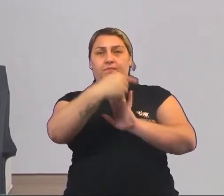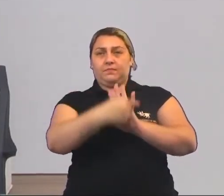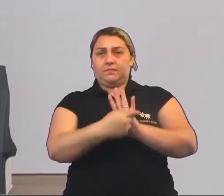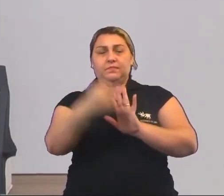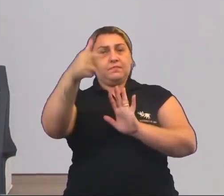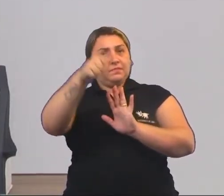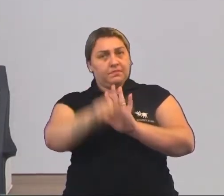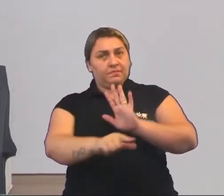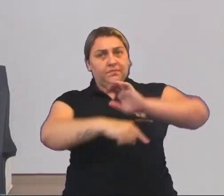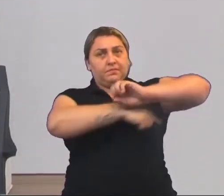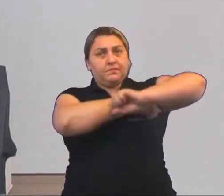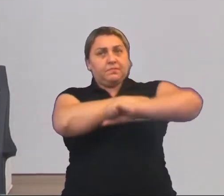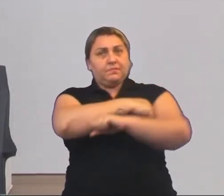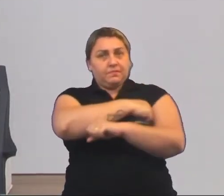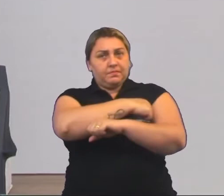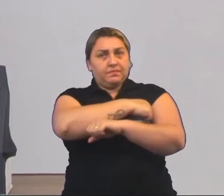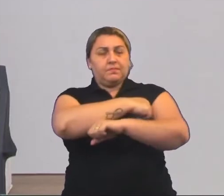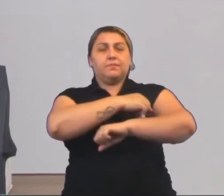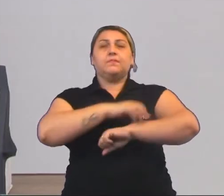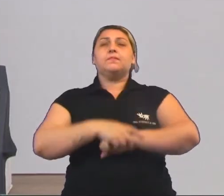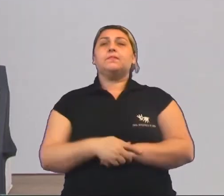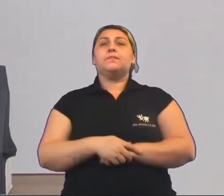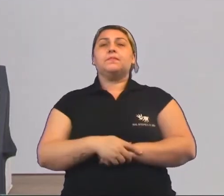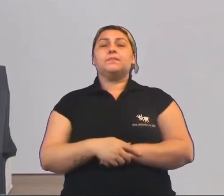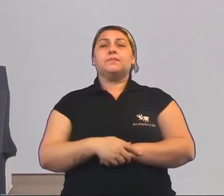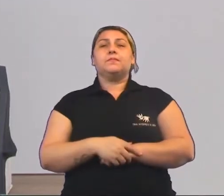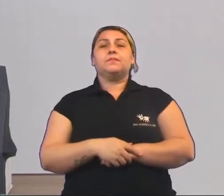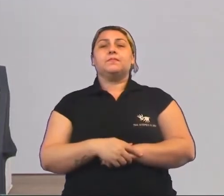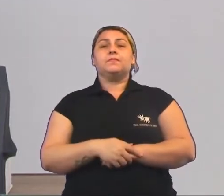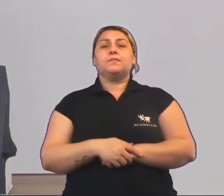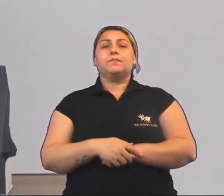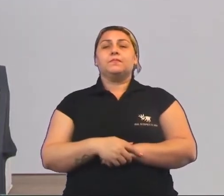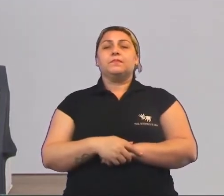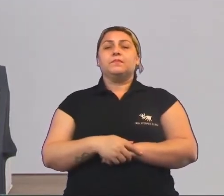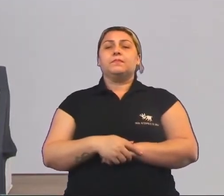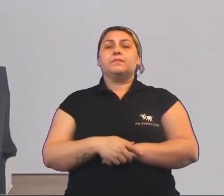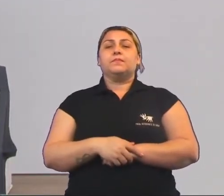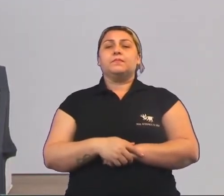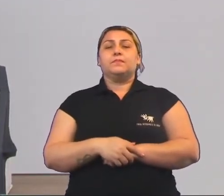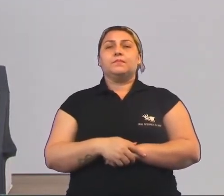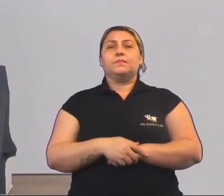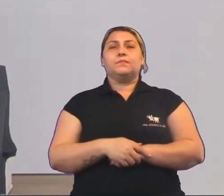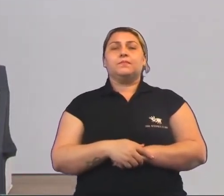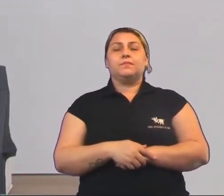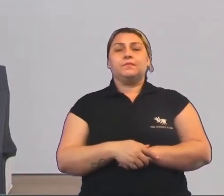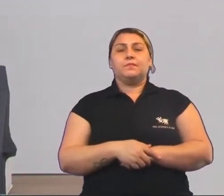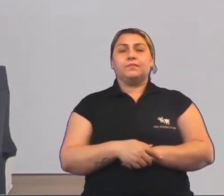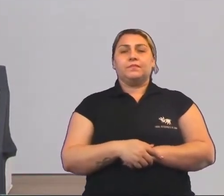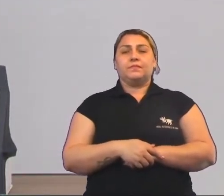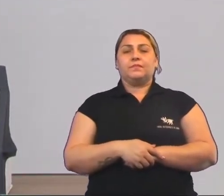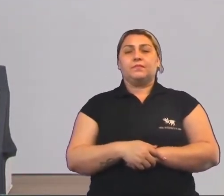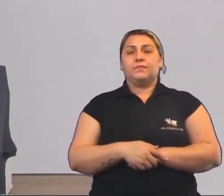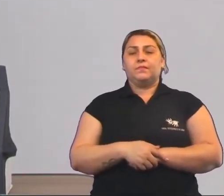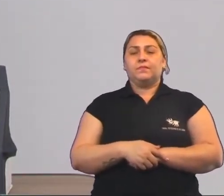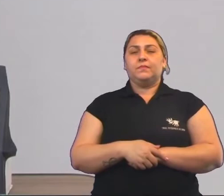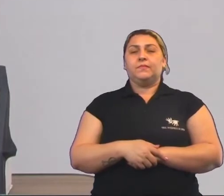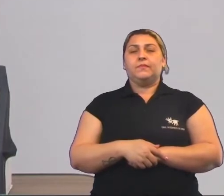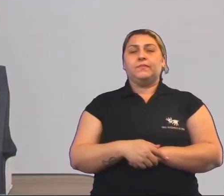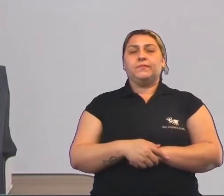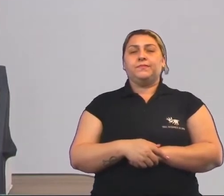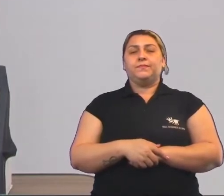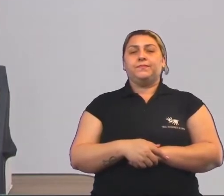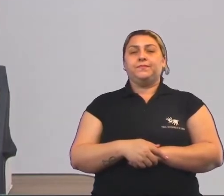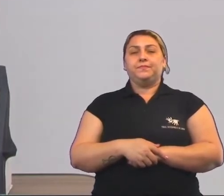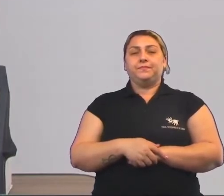aí novamente ela vai fazer a verificação. Então, vamos contar de 8, né? Se ela vai a cada 5 horas, então nós vamos